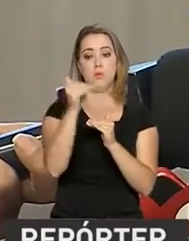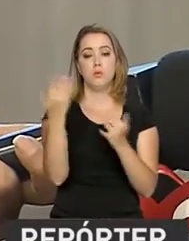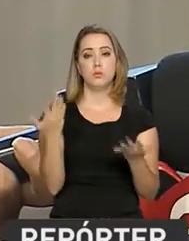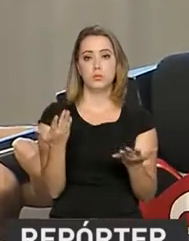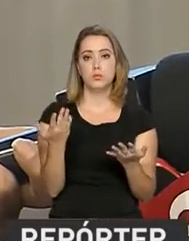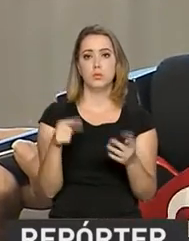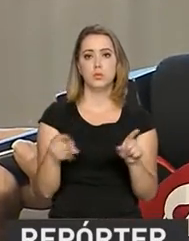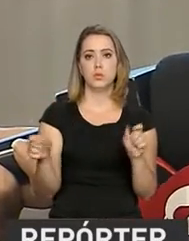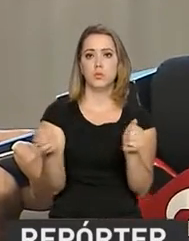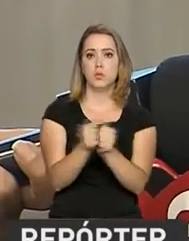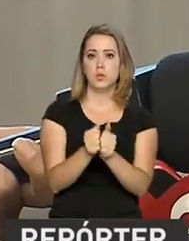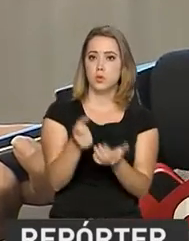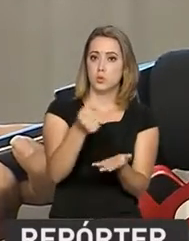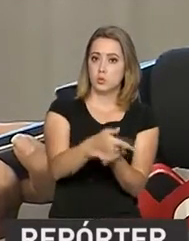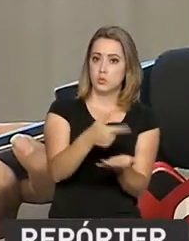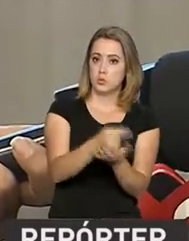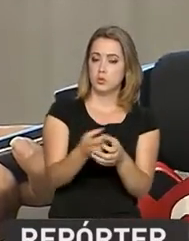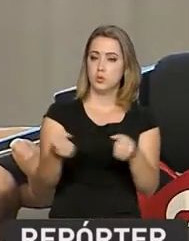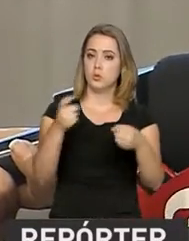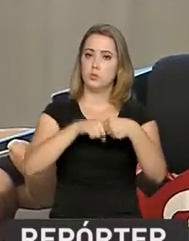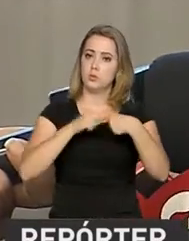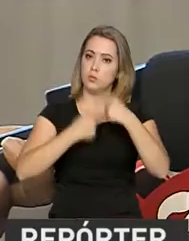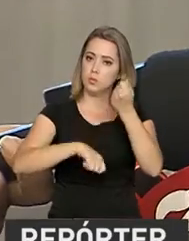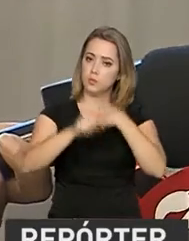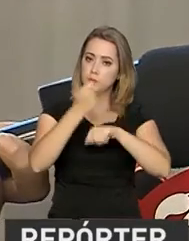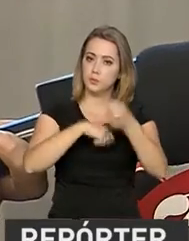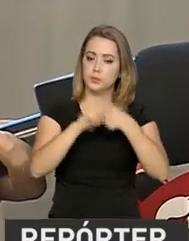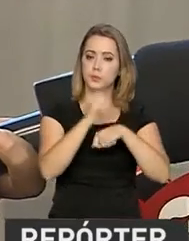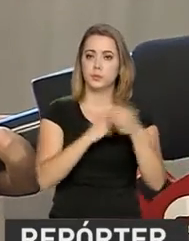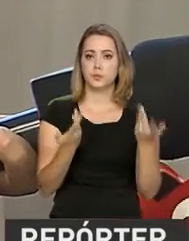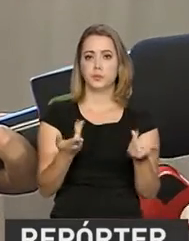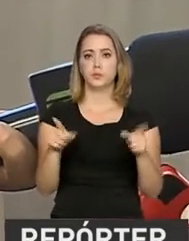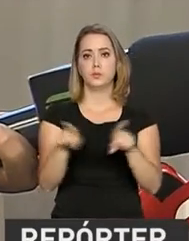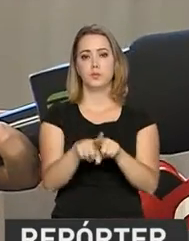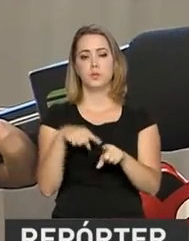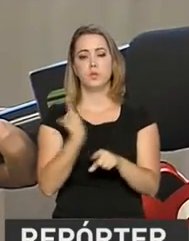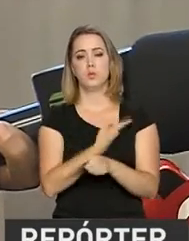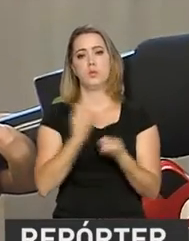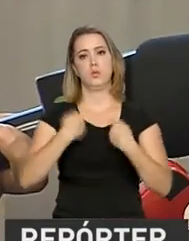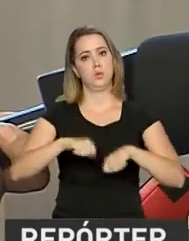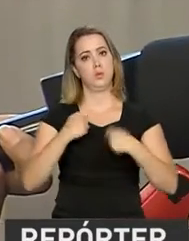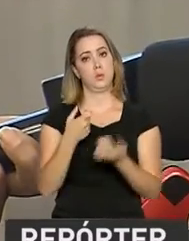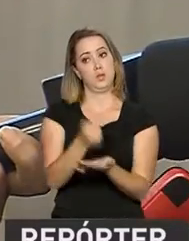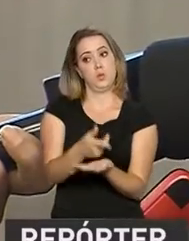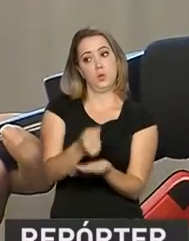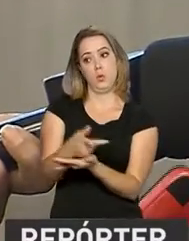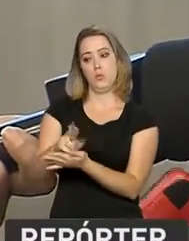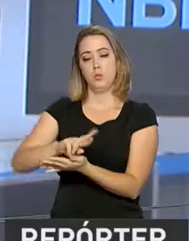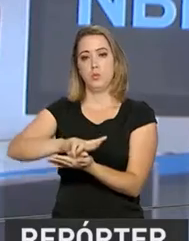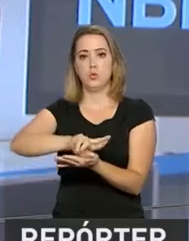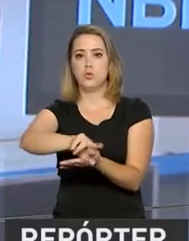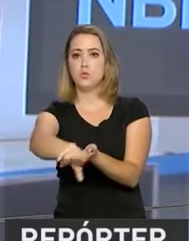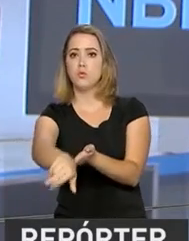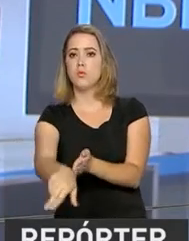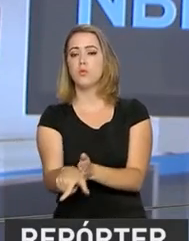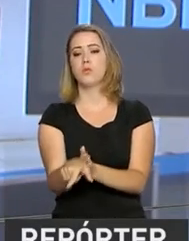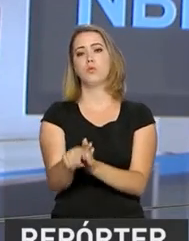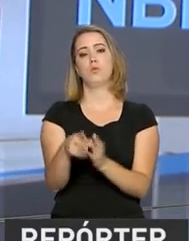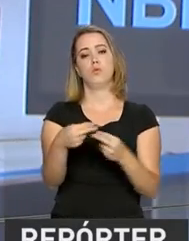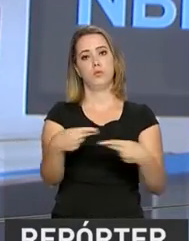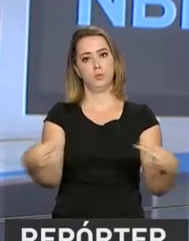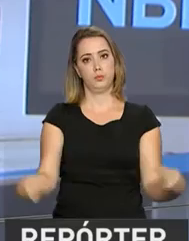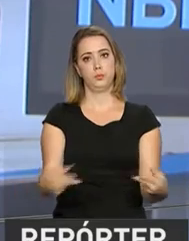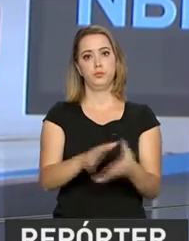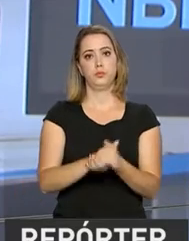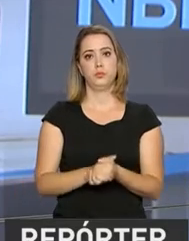a retomada do crescimento econômico deve elevar nossa demanda por produtos importados já